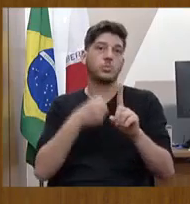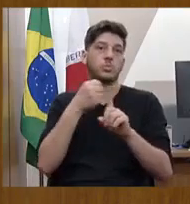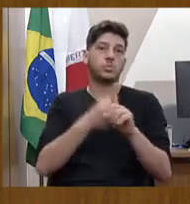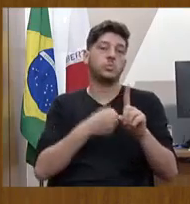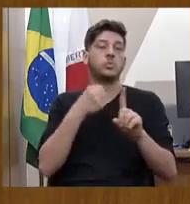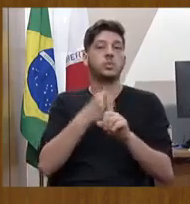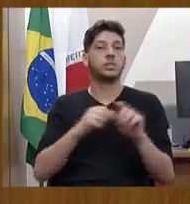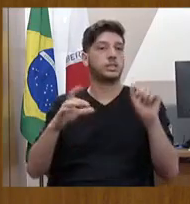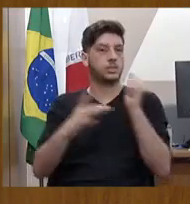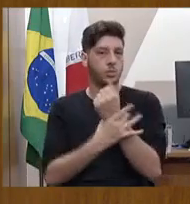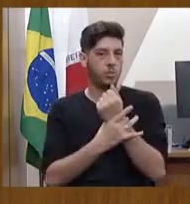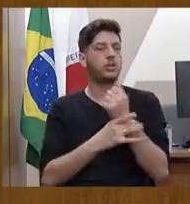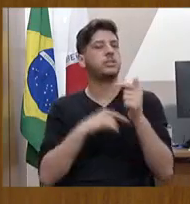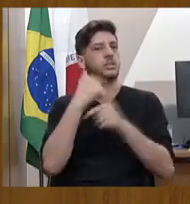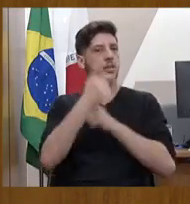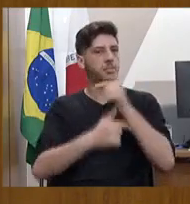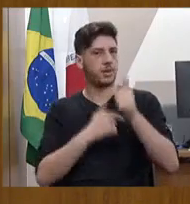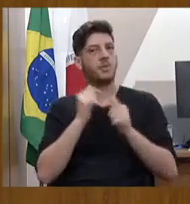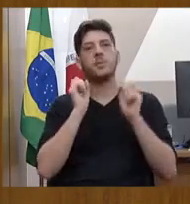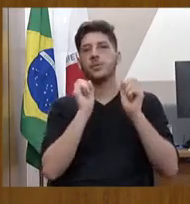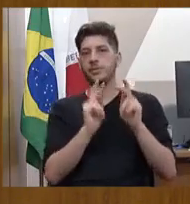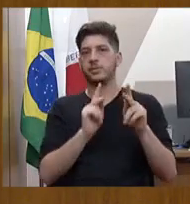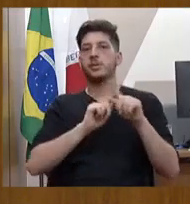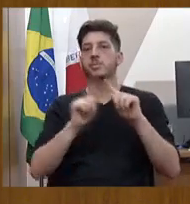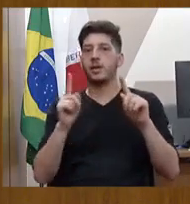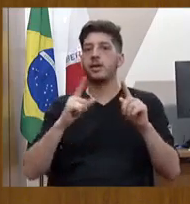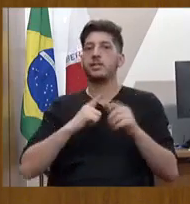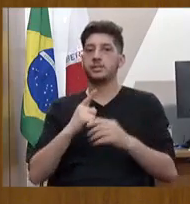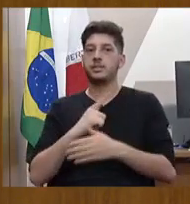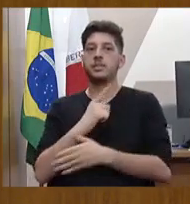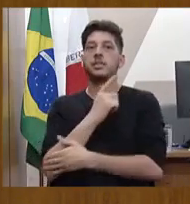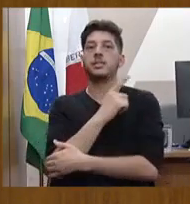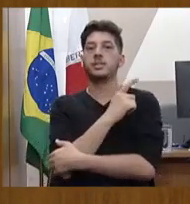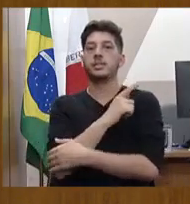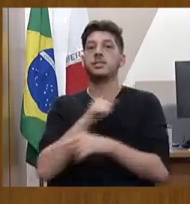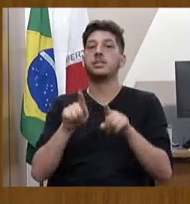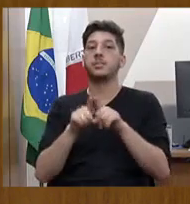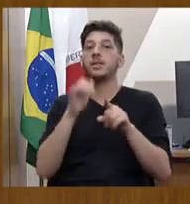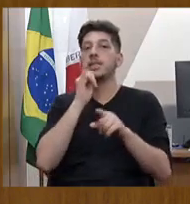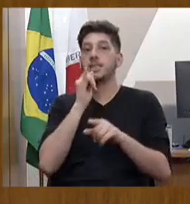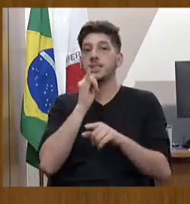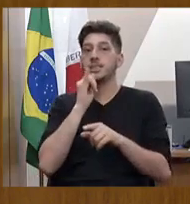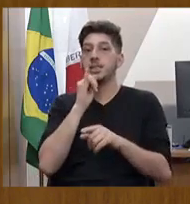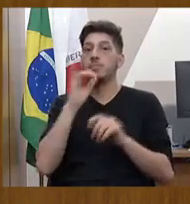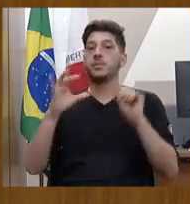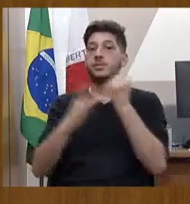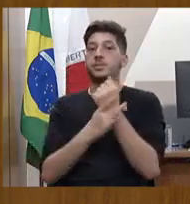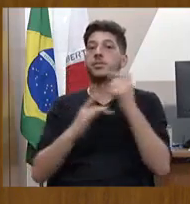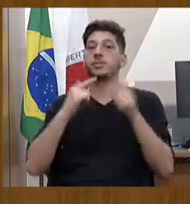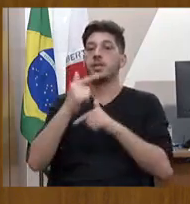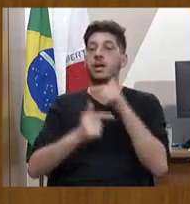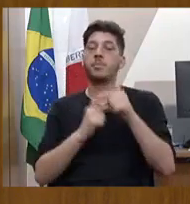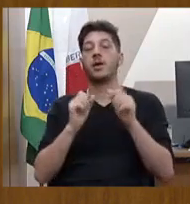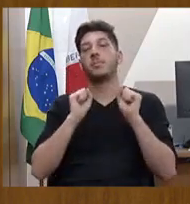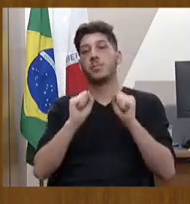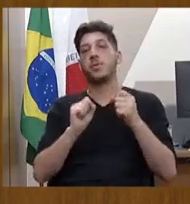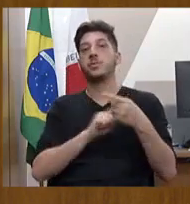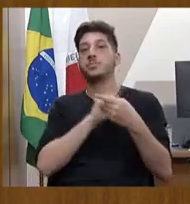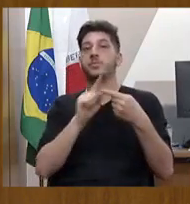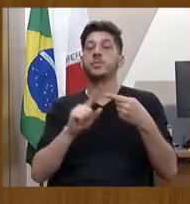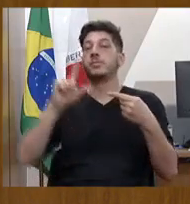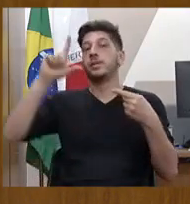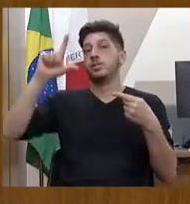de segurança do trabalho aquelas que estão é o entorno da segurança do trabalho que é a diminuição